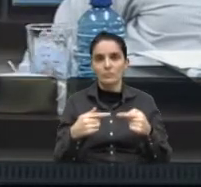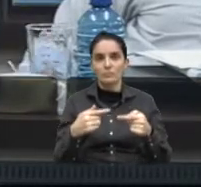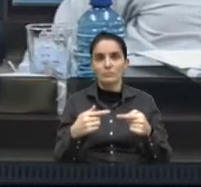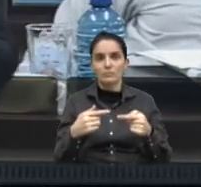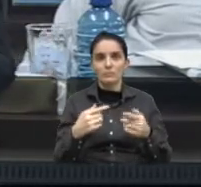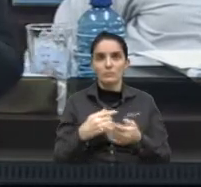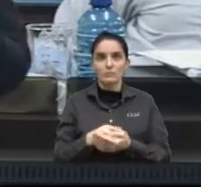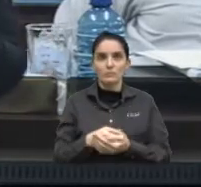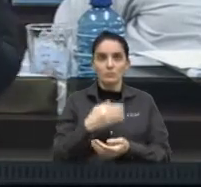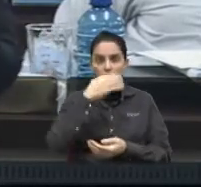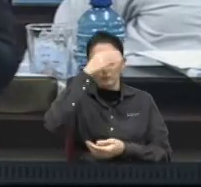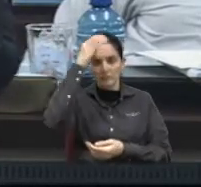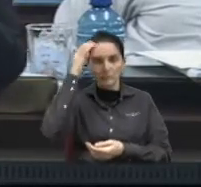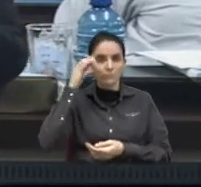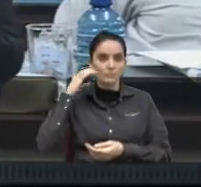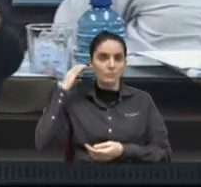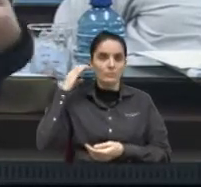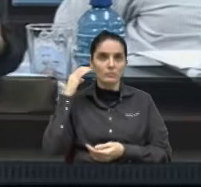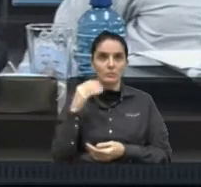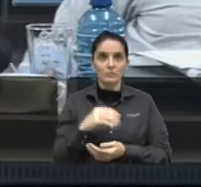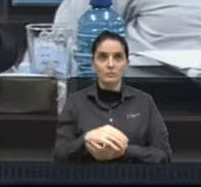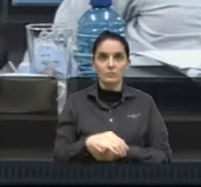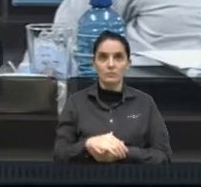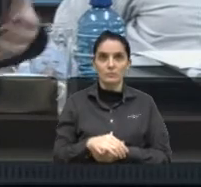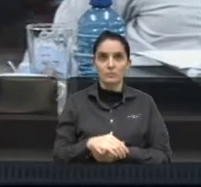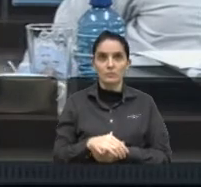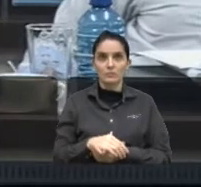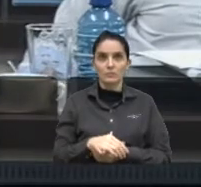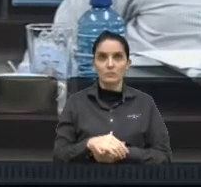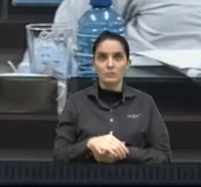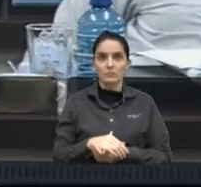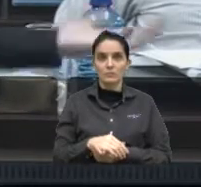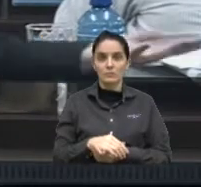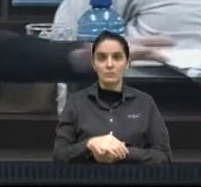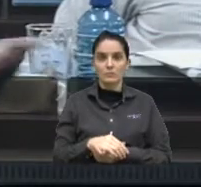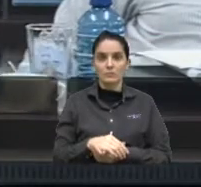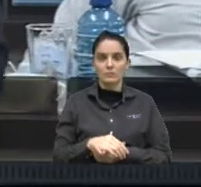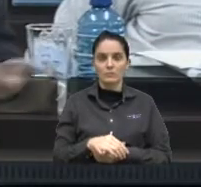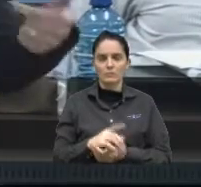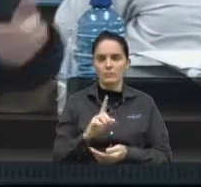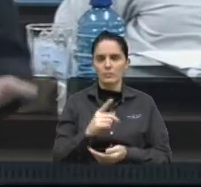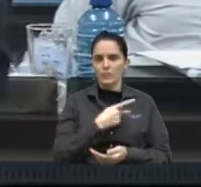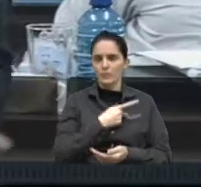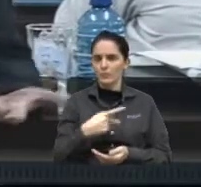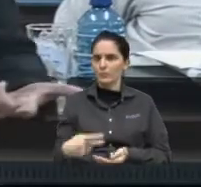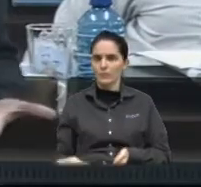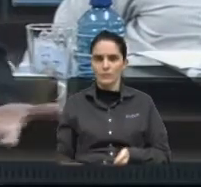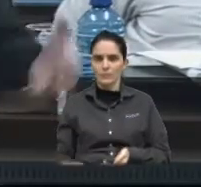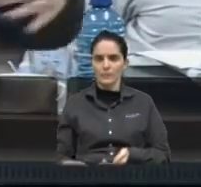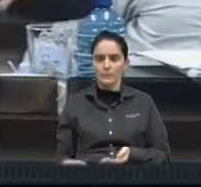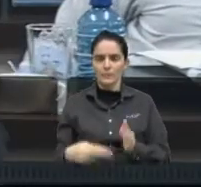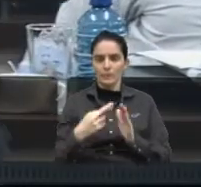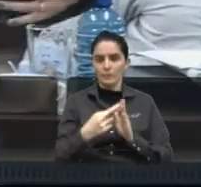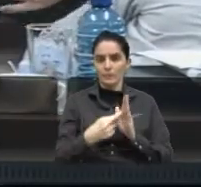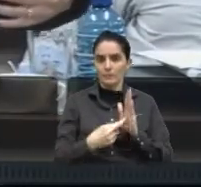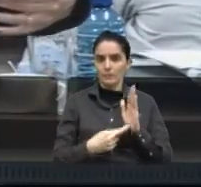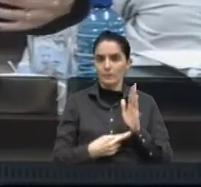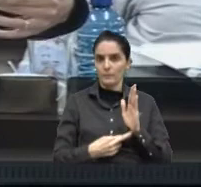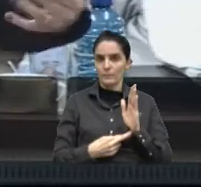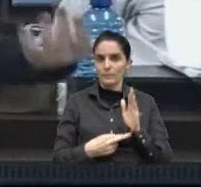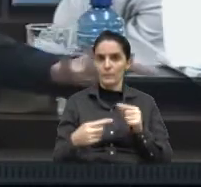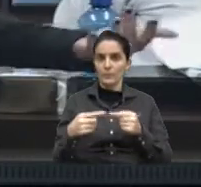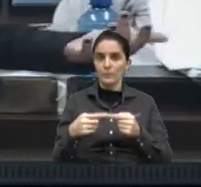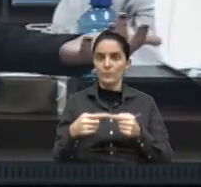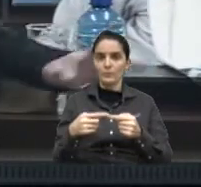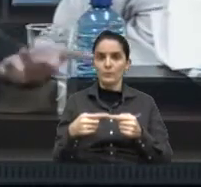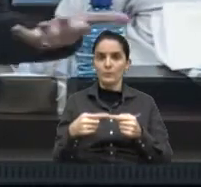eu fui uma das pessoas que até não há culpa da presidência mas preocupa regimental da circunstância de um acordo entre líderes